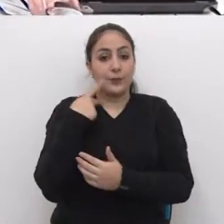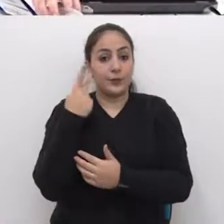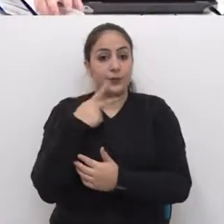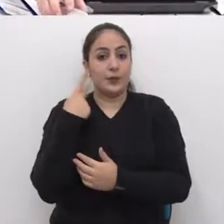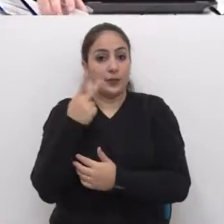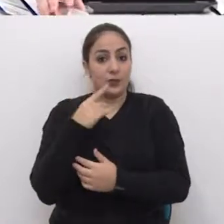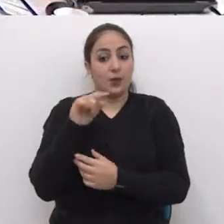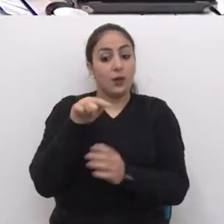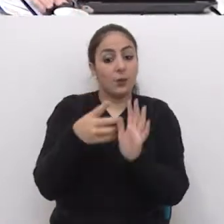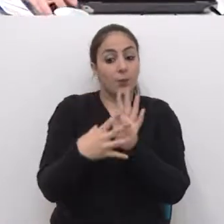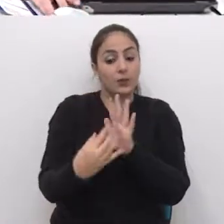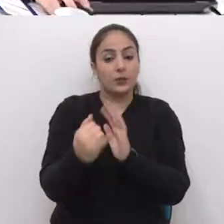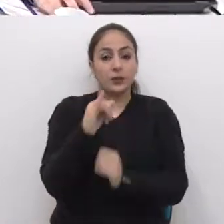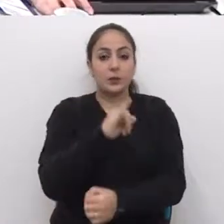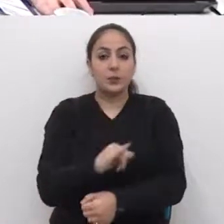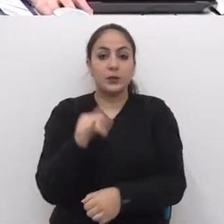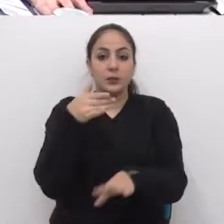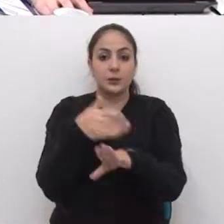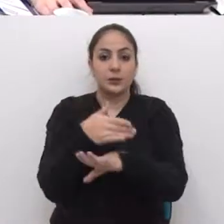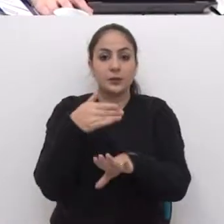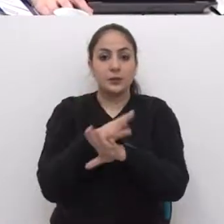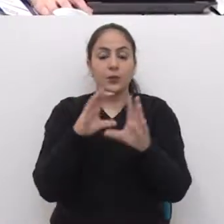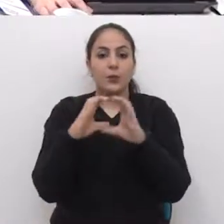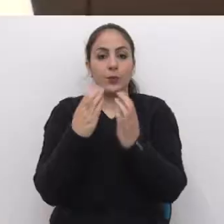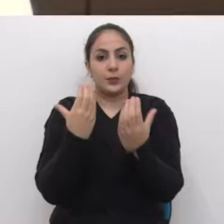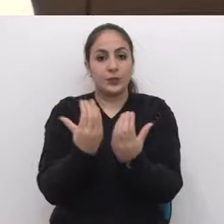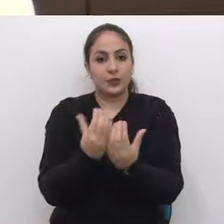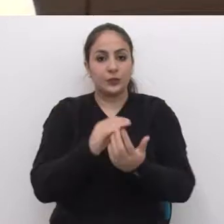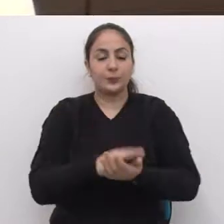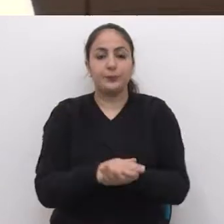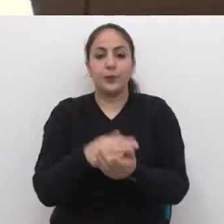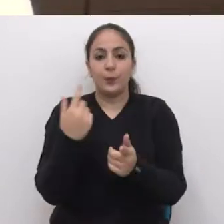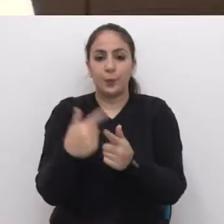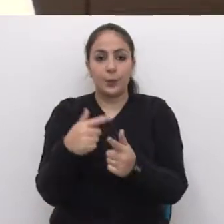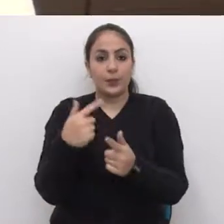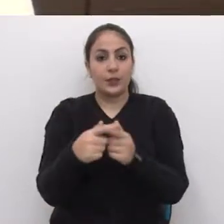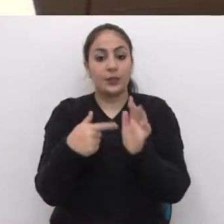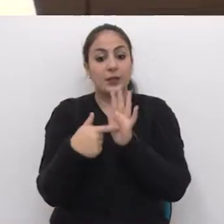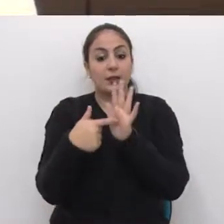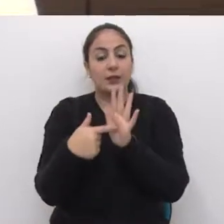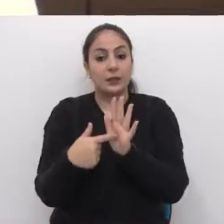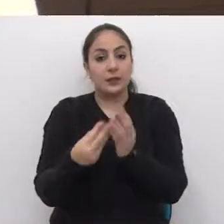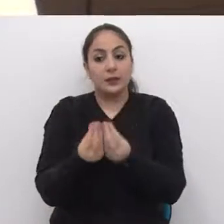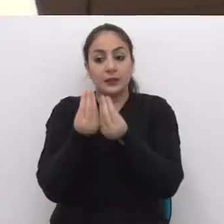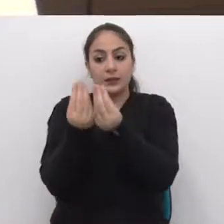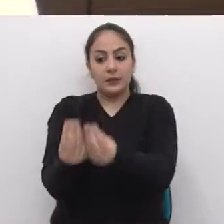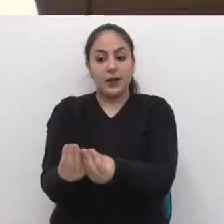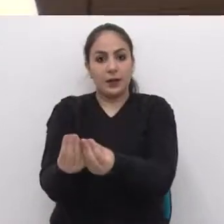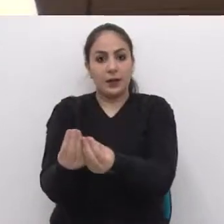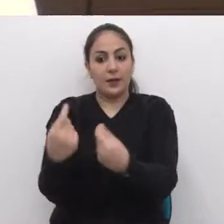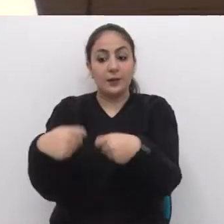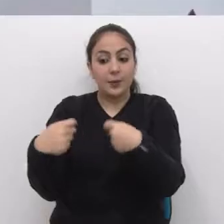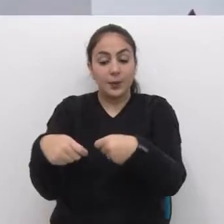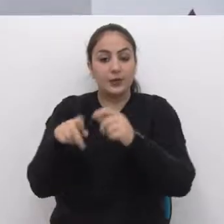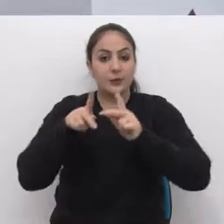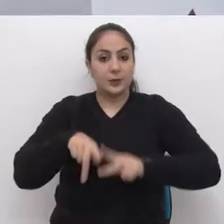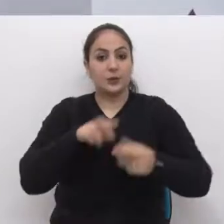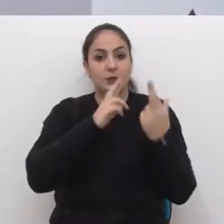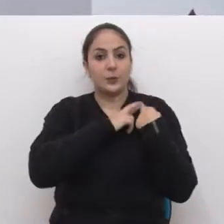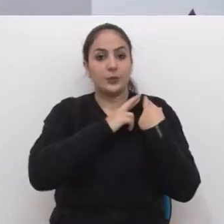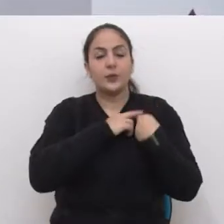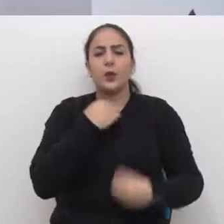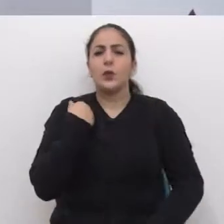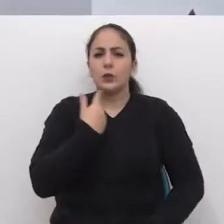da importância da participação da comunidade, que deve levar as demandas aos órgãos competentes. A gente